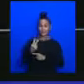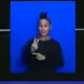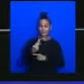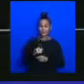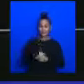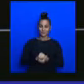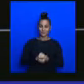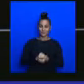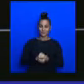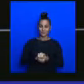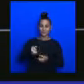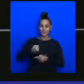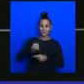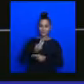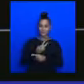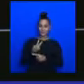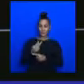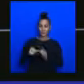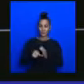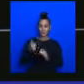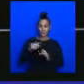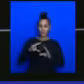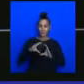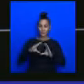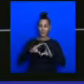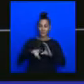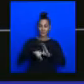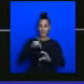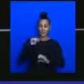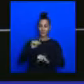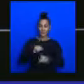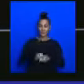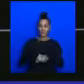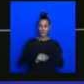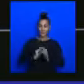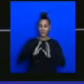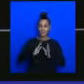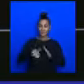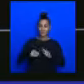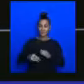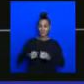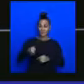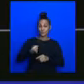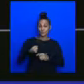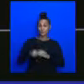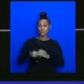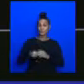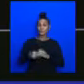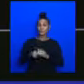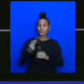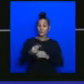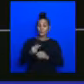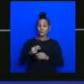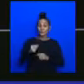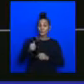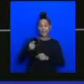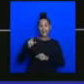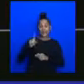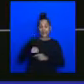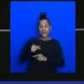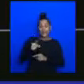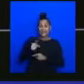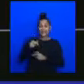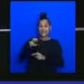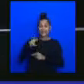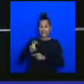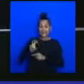22. 22, primeira bola sorteada. Já temos o segundo número, que é o